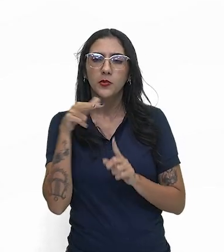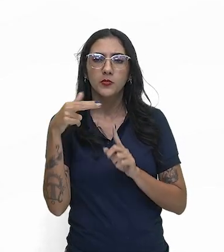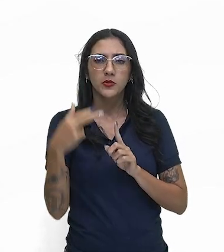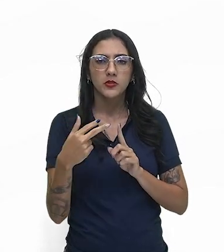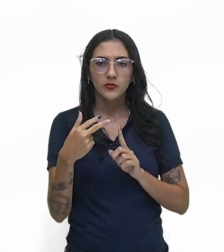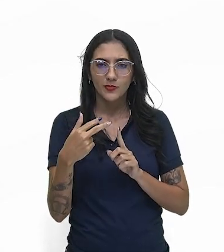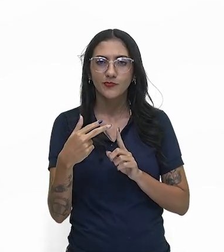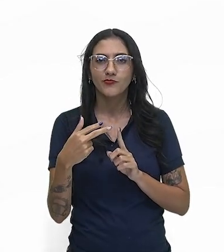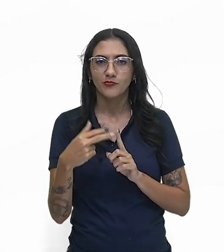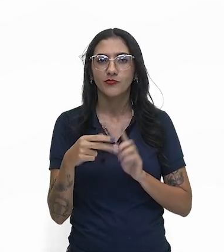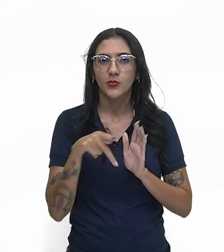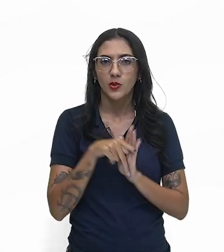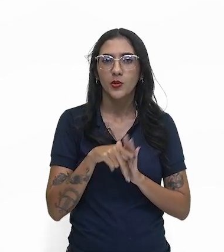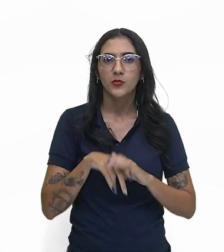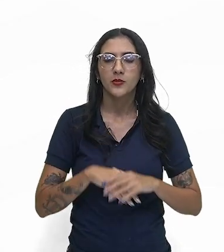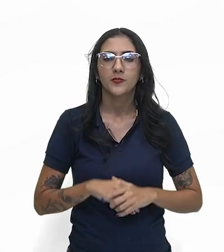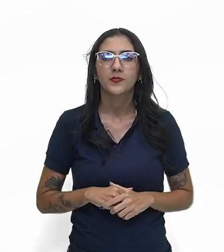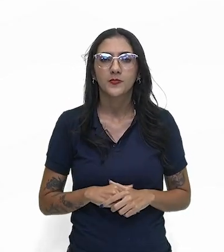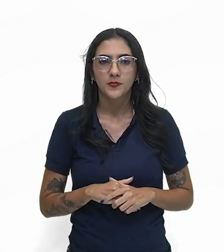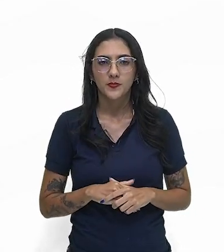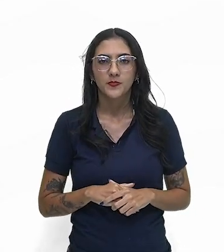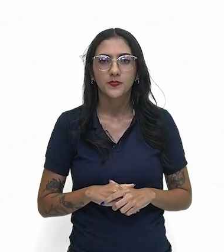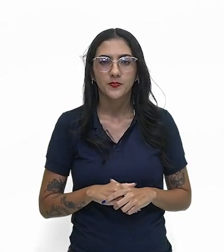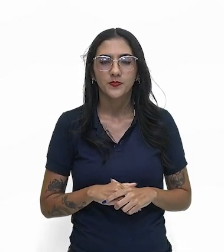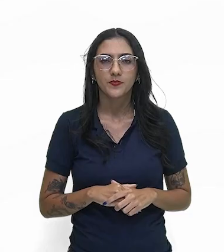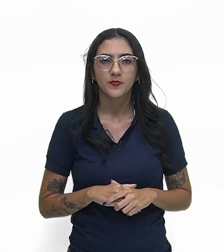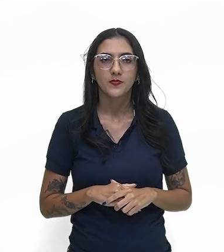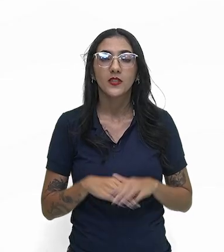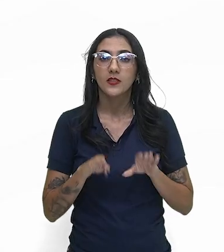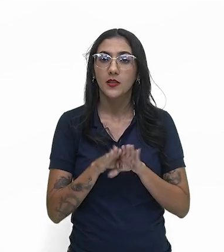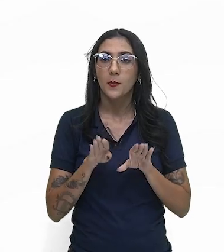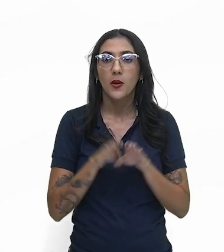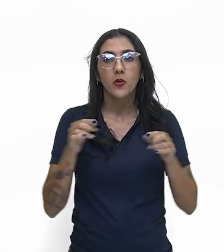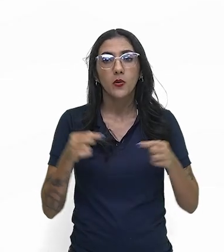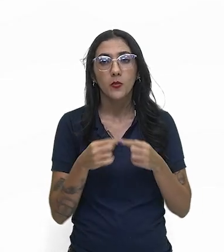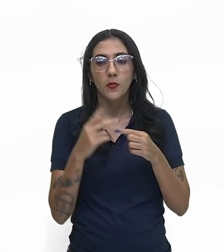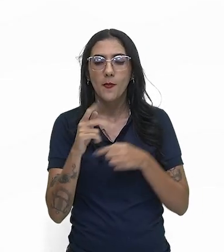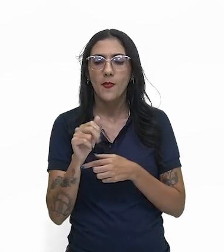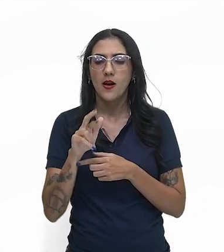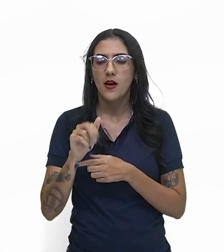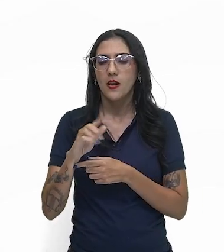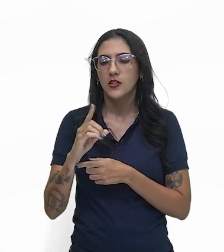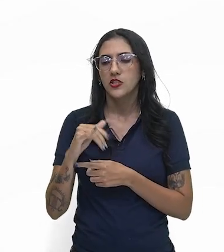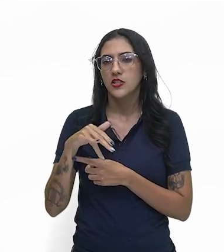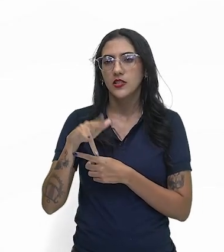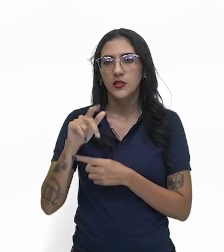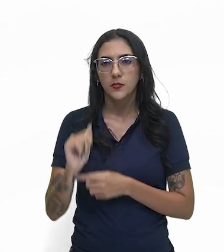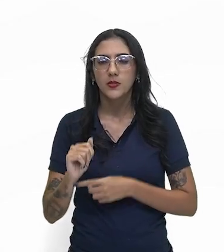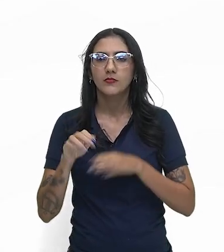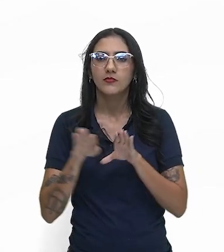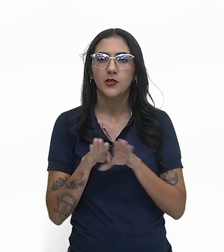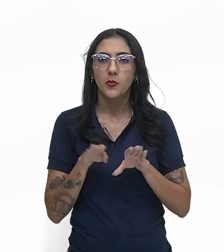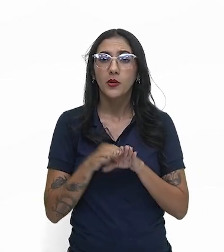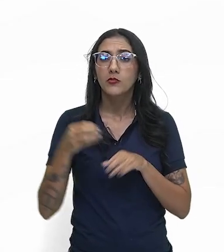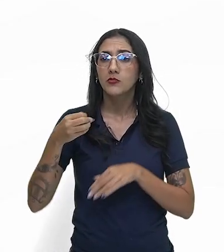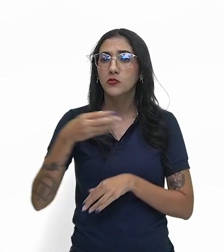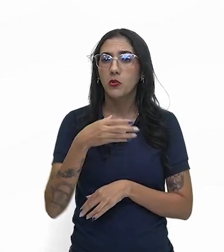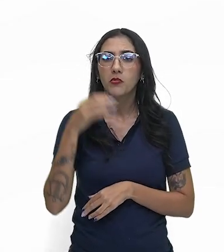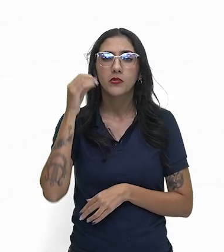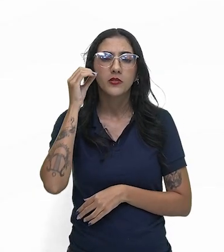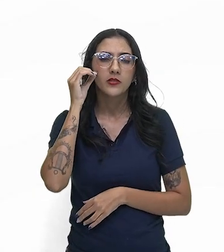percepção da realidade, de um outro paradigma, que é transformado e que aí surge um novo